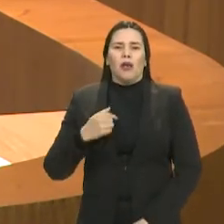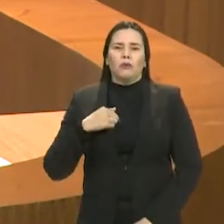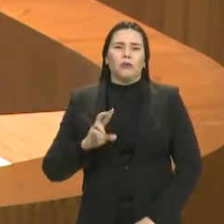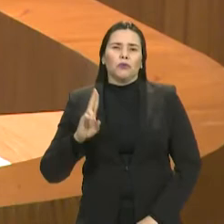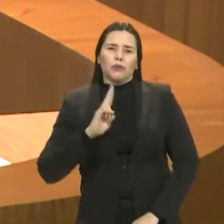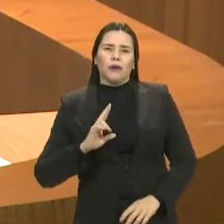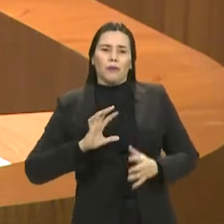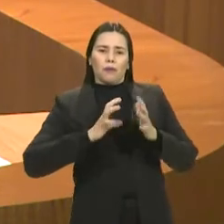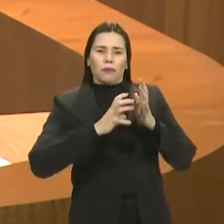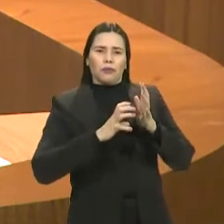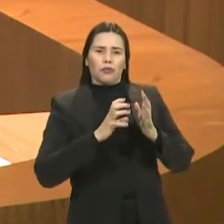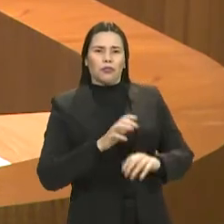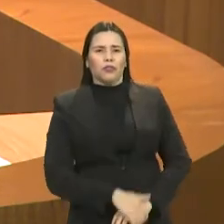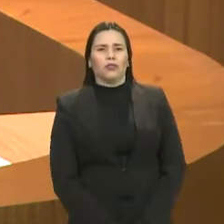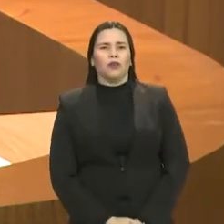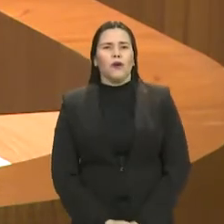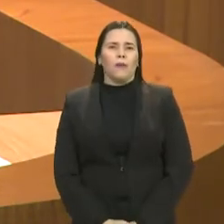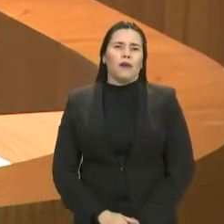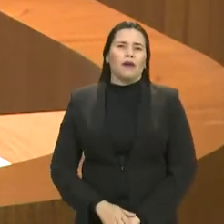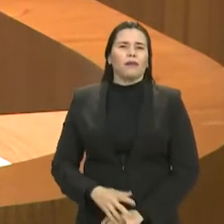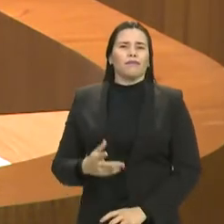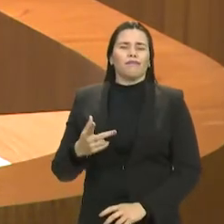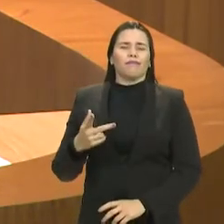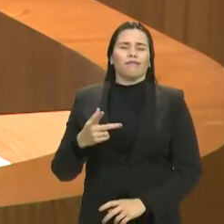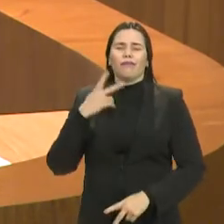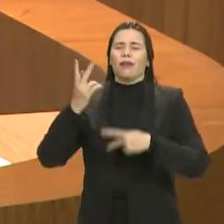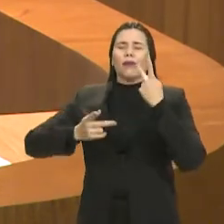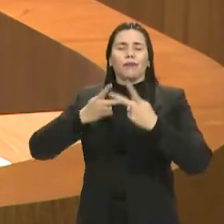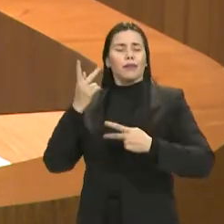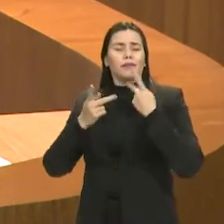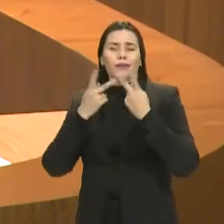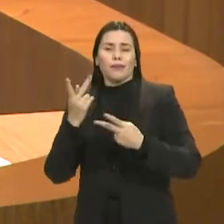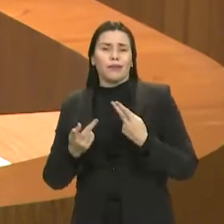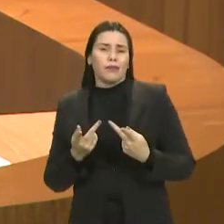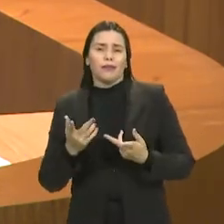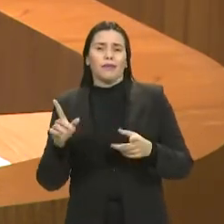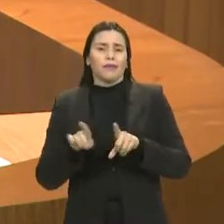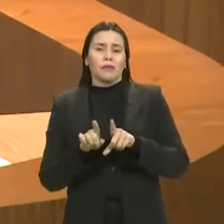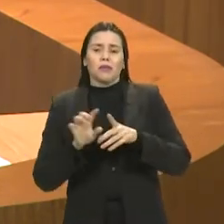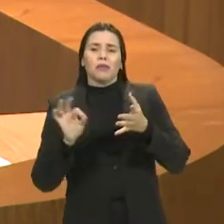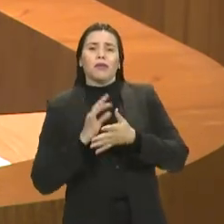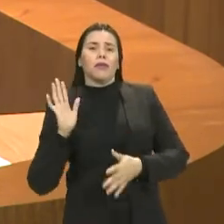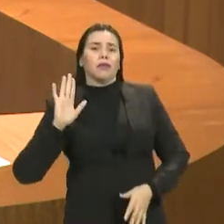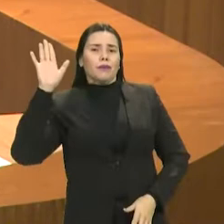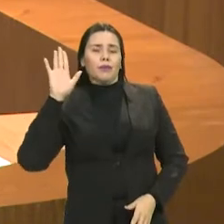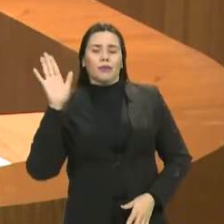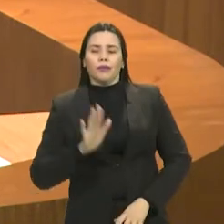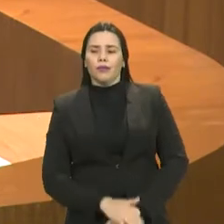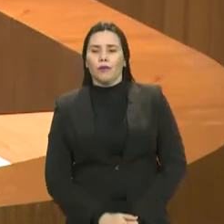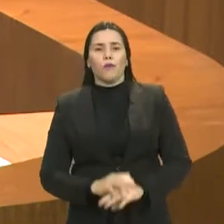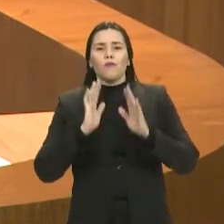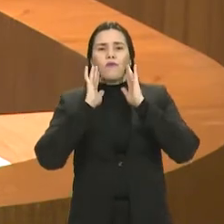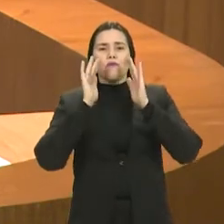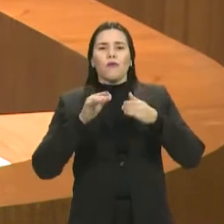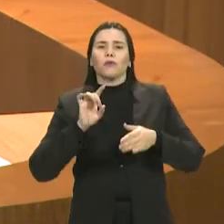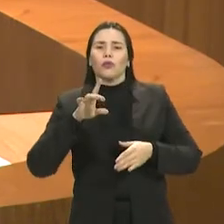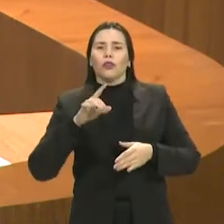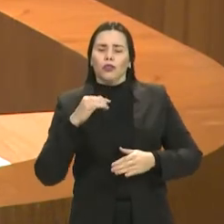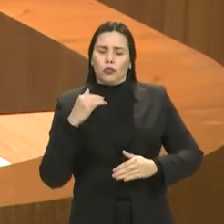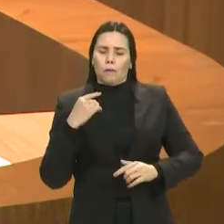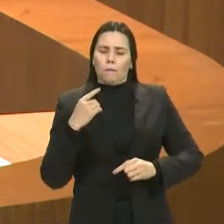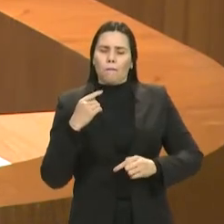para eleger ou se reeleger ou e fica voltado somente para uma